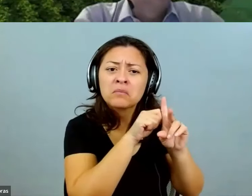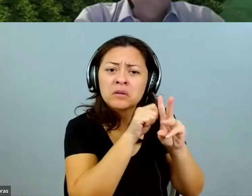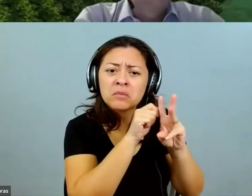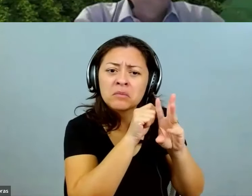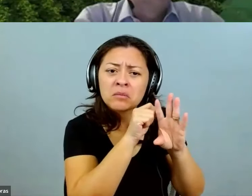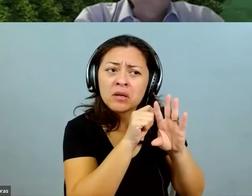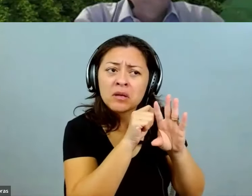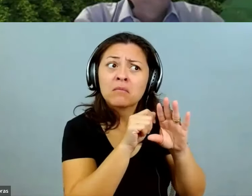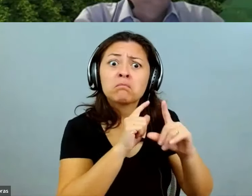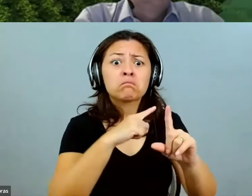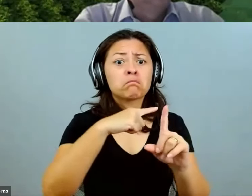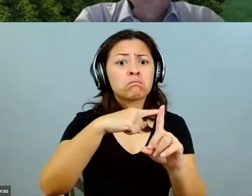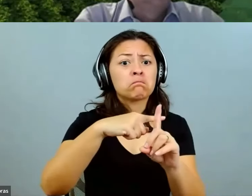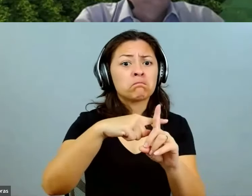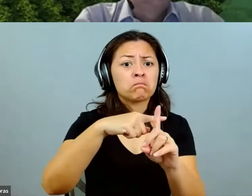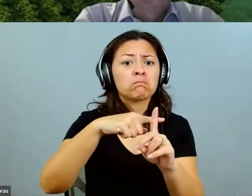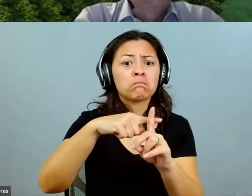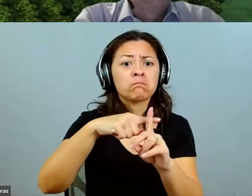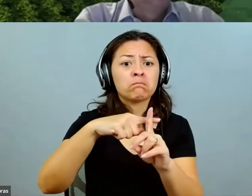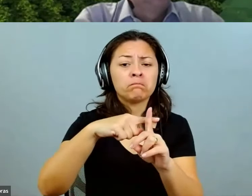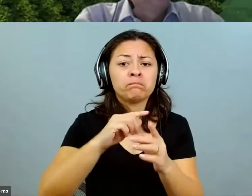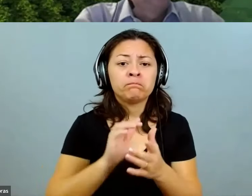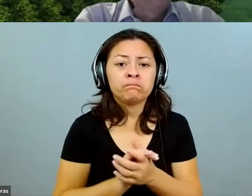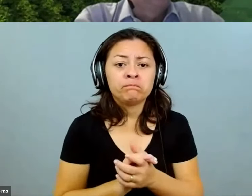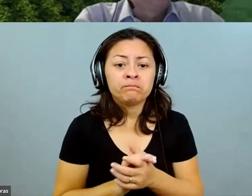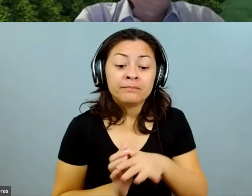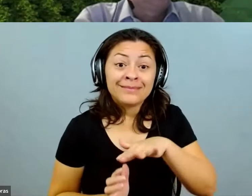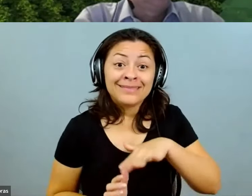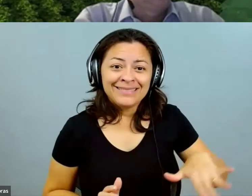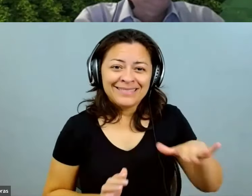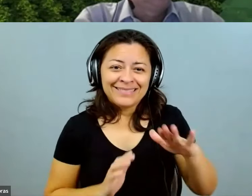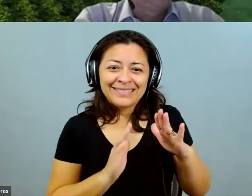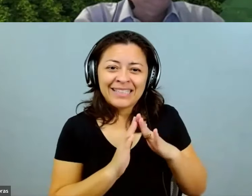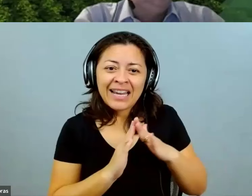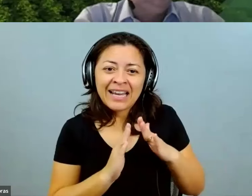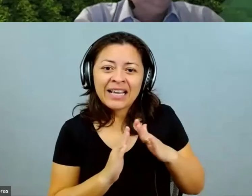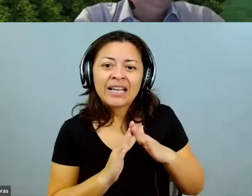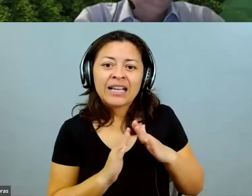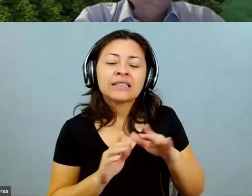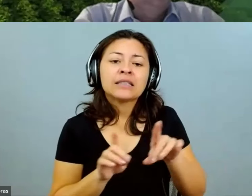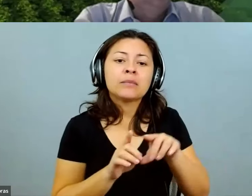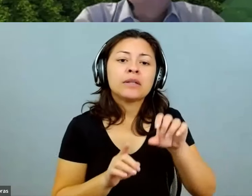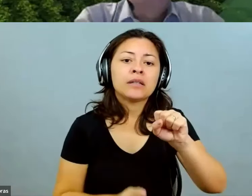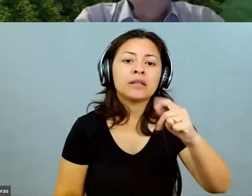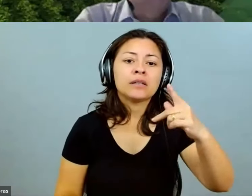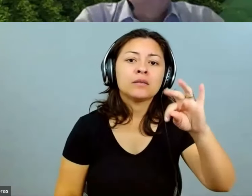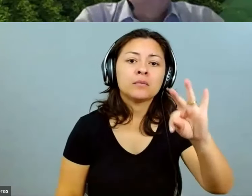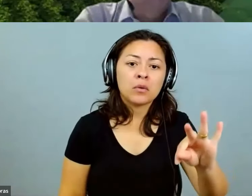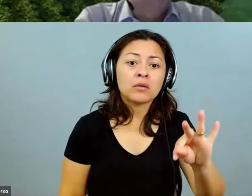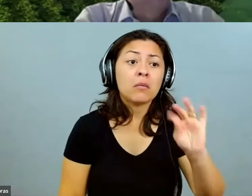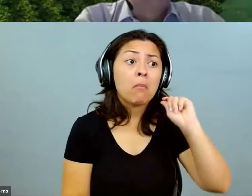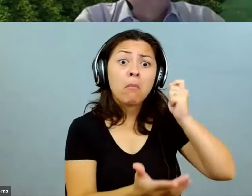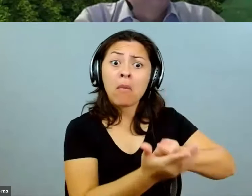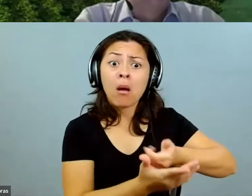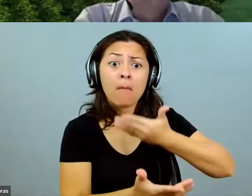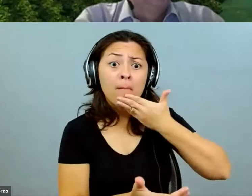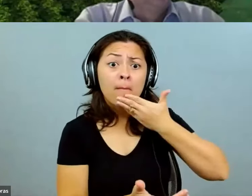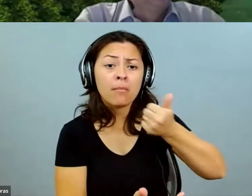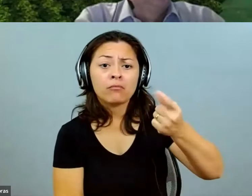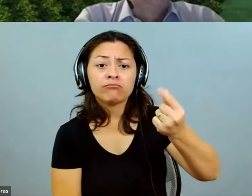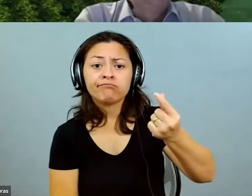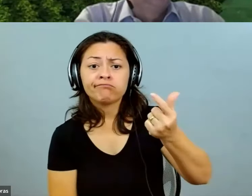e o mercado o mercado doméstico hoje até o mercado Spot ele paga um preço até melhor do que o do que o preço futuro